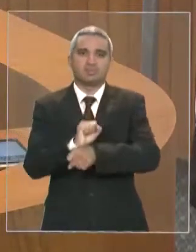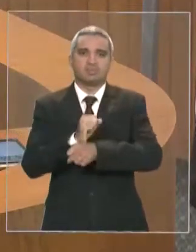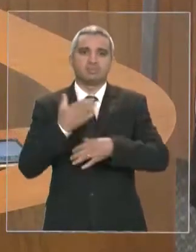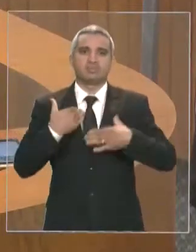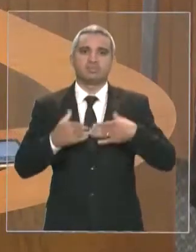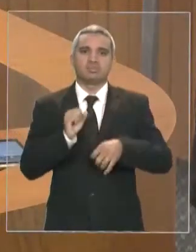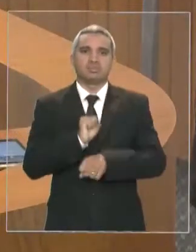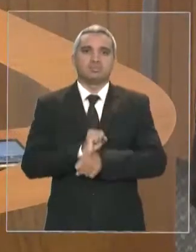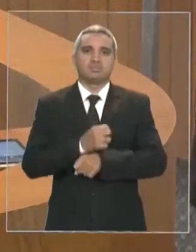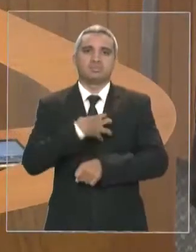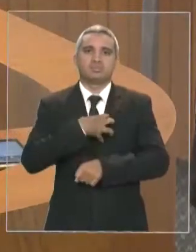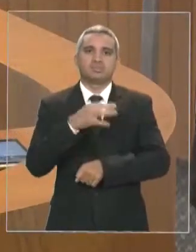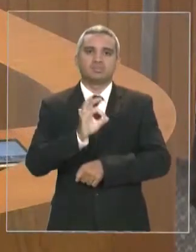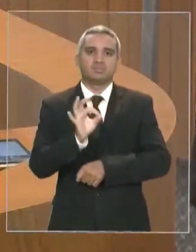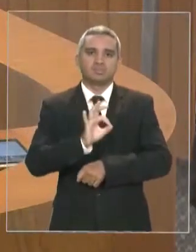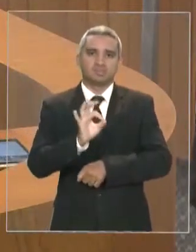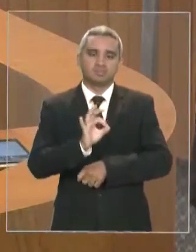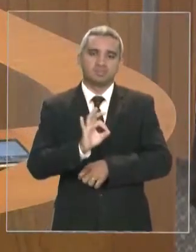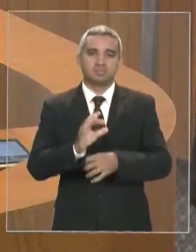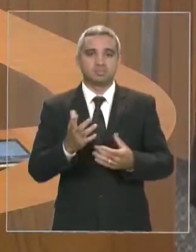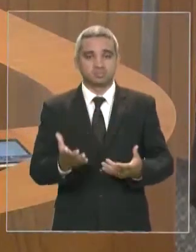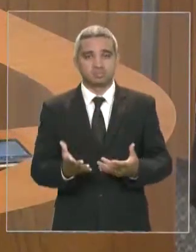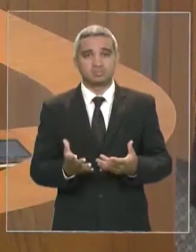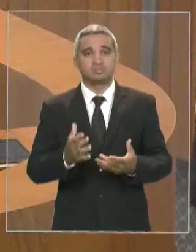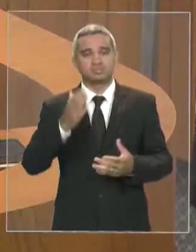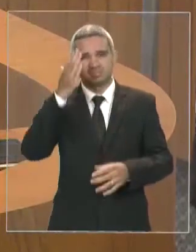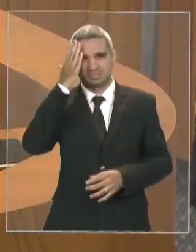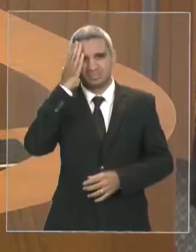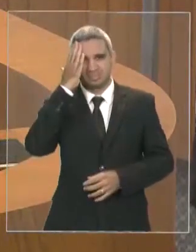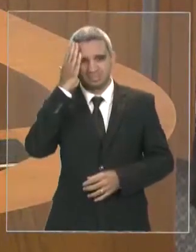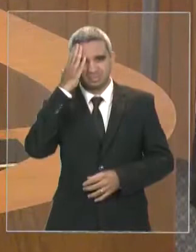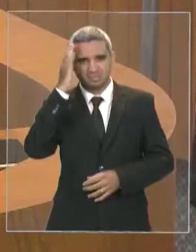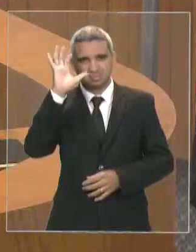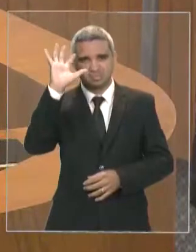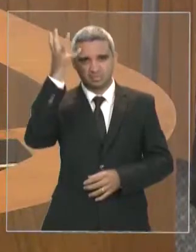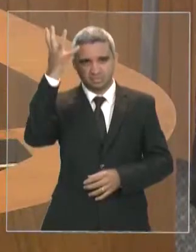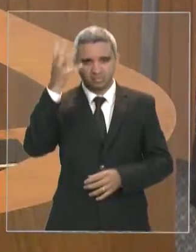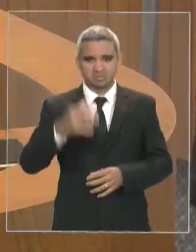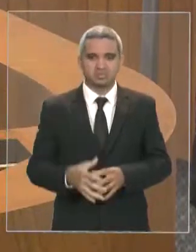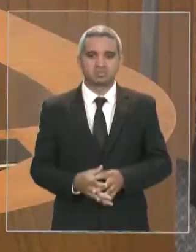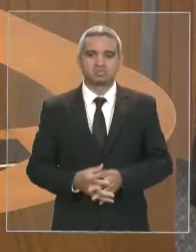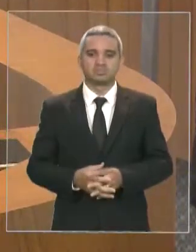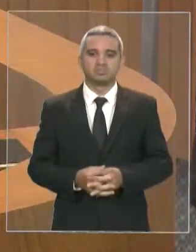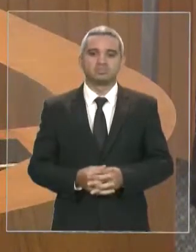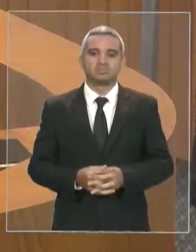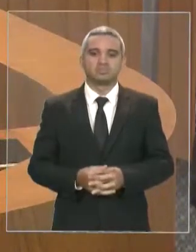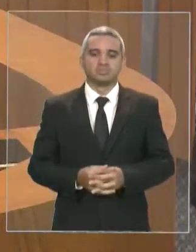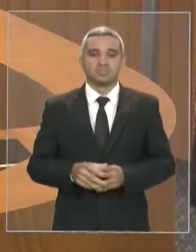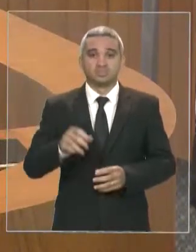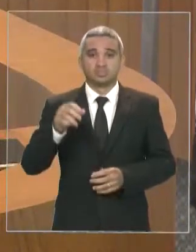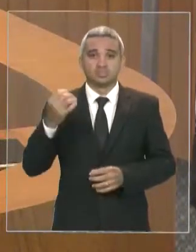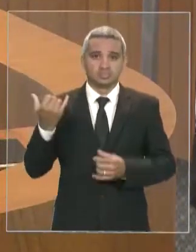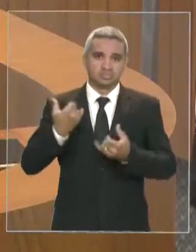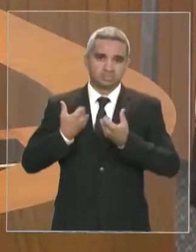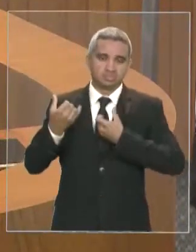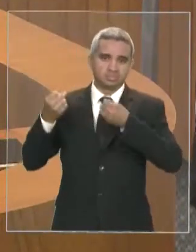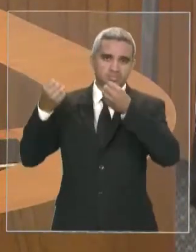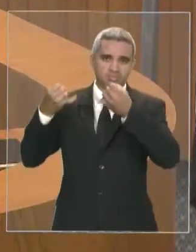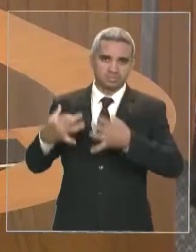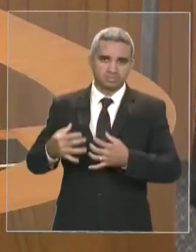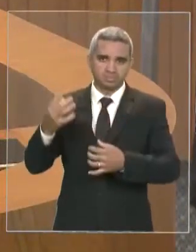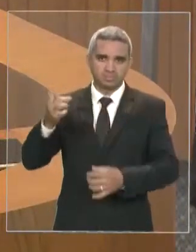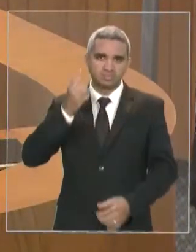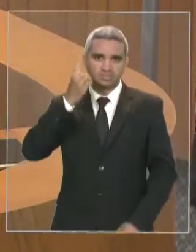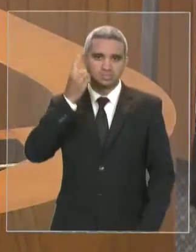colaterais. Nós sabemos de caso, e recentemente aconteceu um caso, que aqui me foi relatado pelo